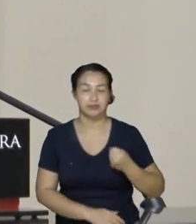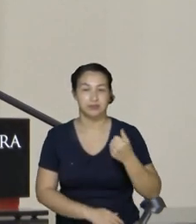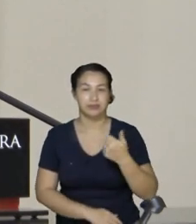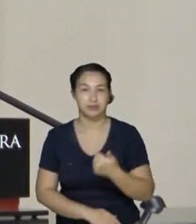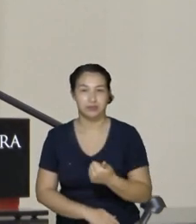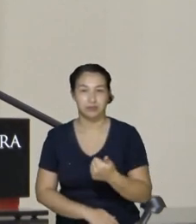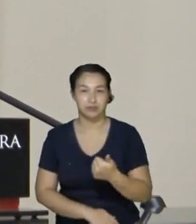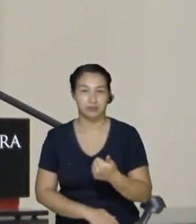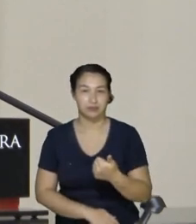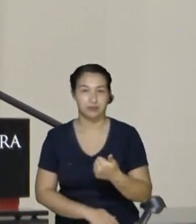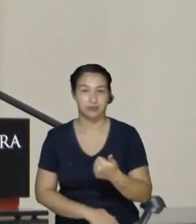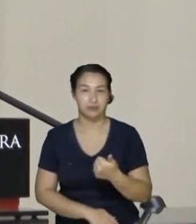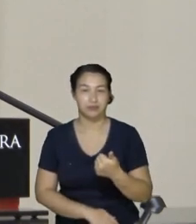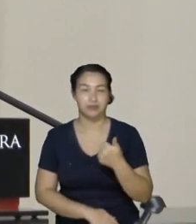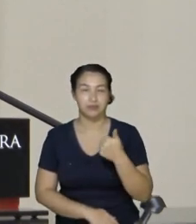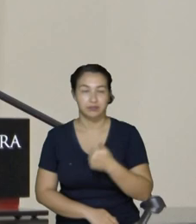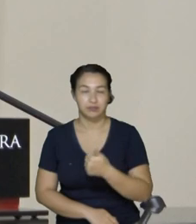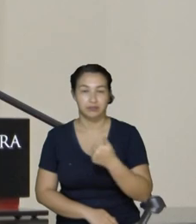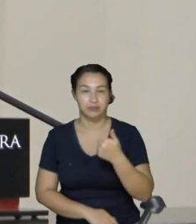número